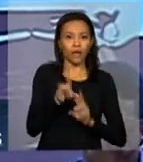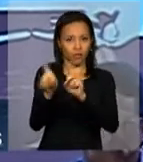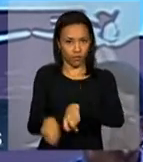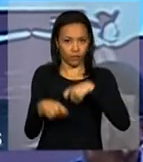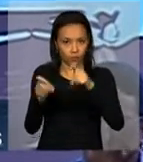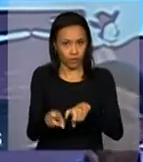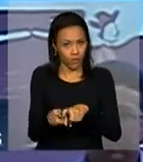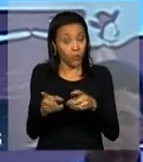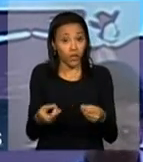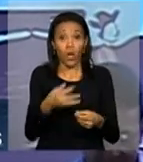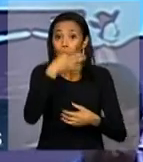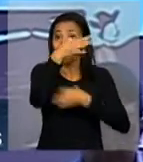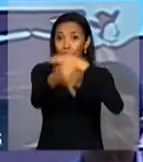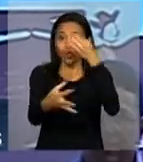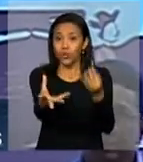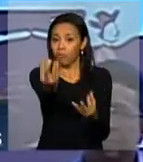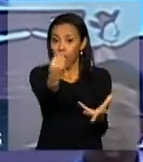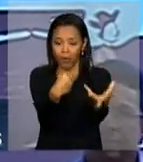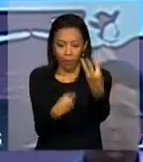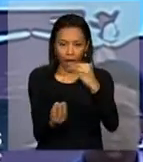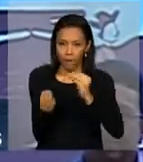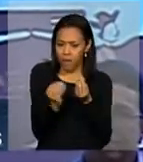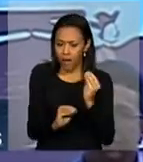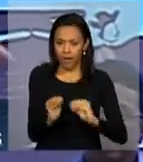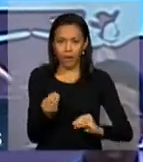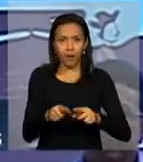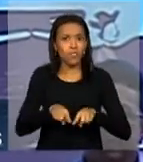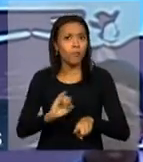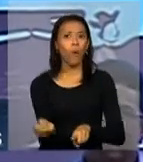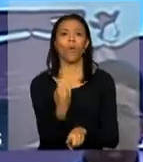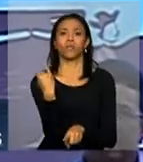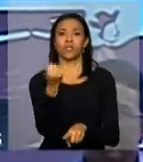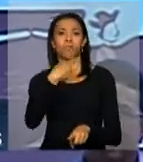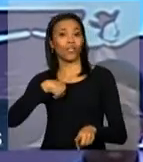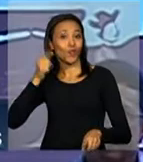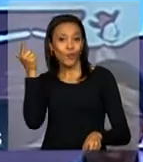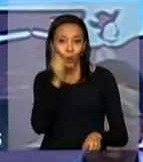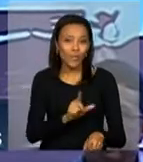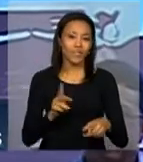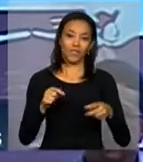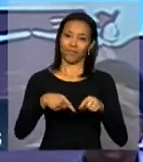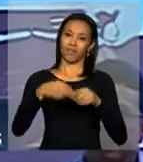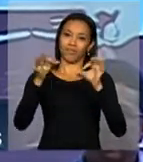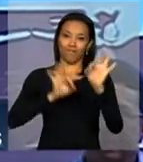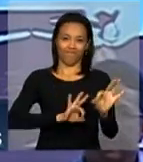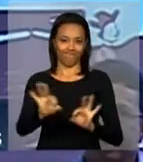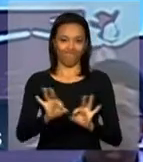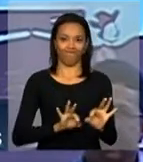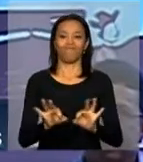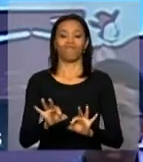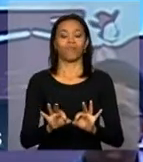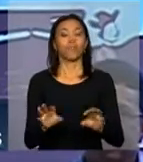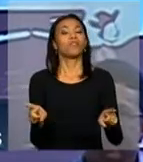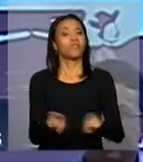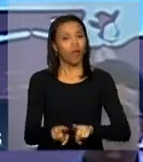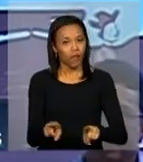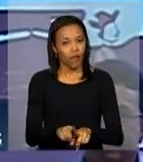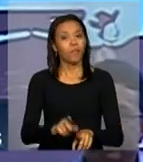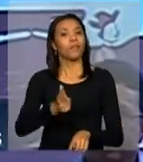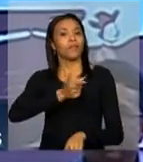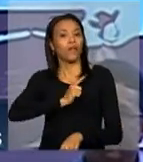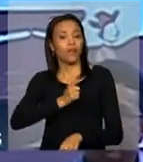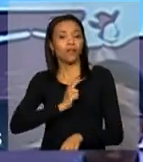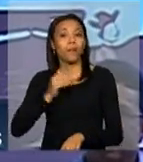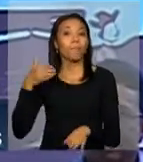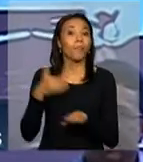que deram sugestões importantes para que a gente chegasse a esse ponto. Houve também a